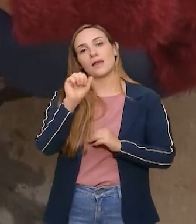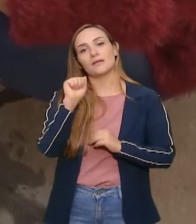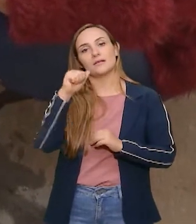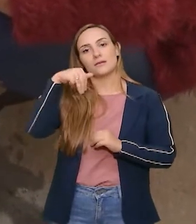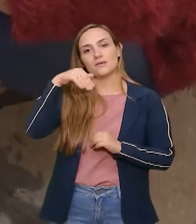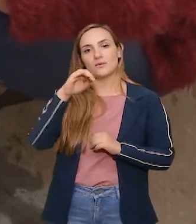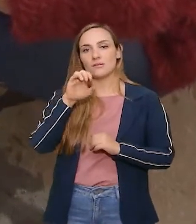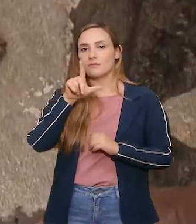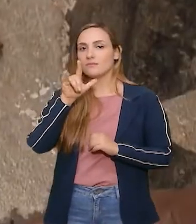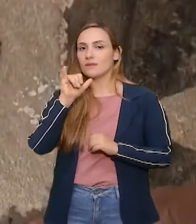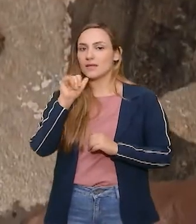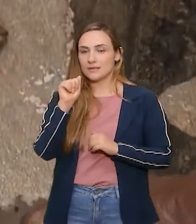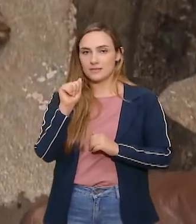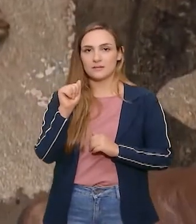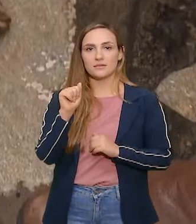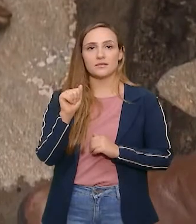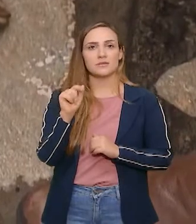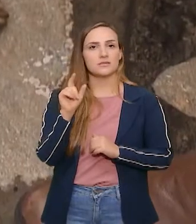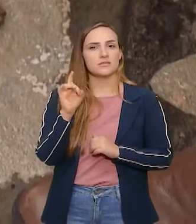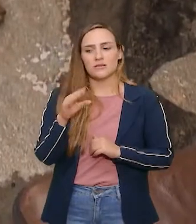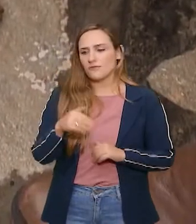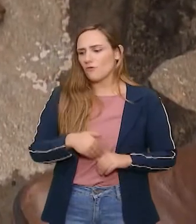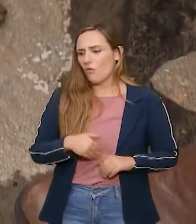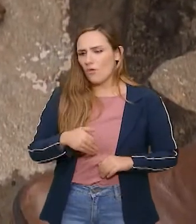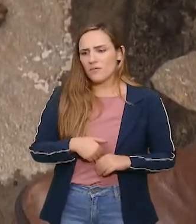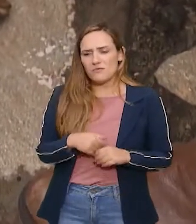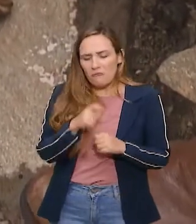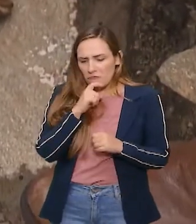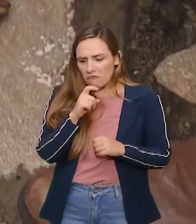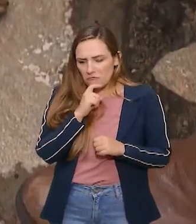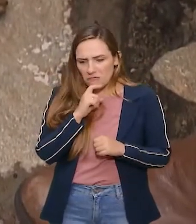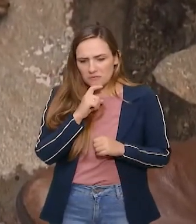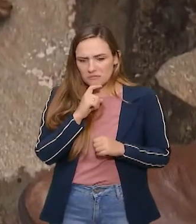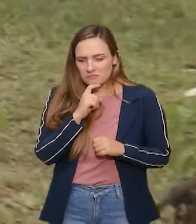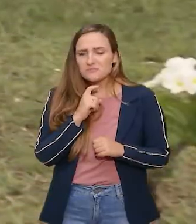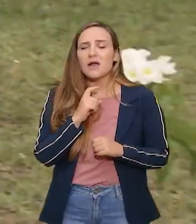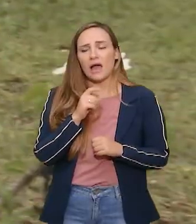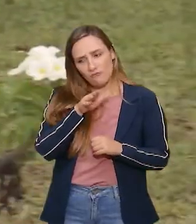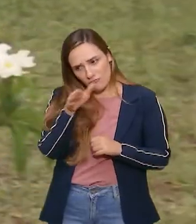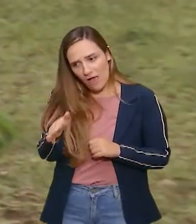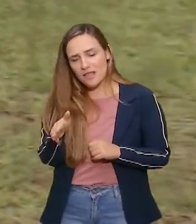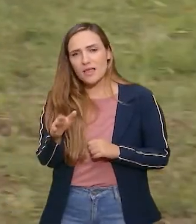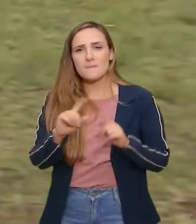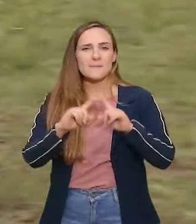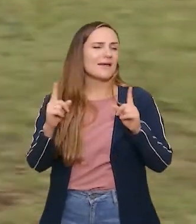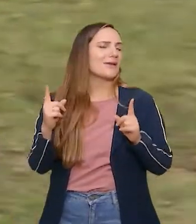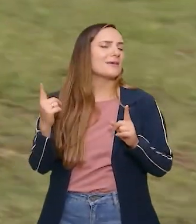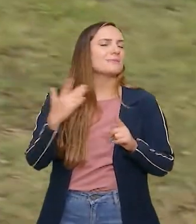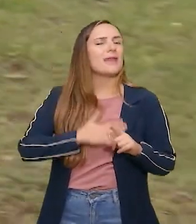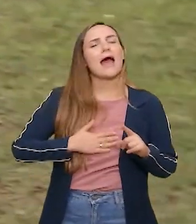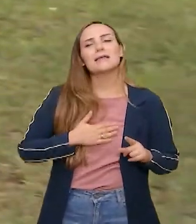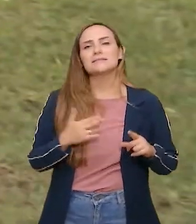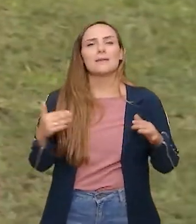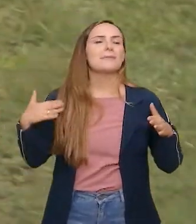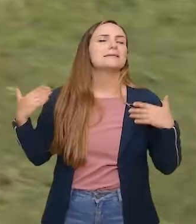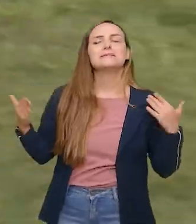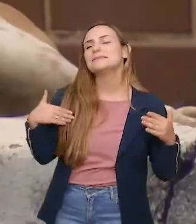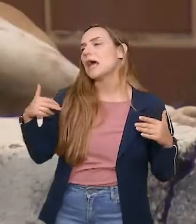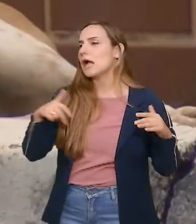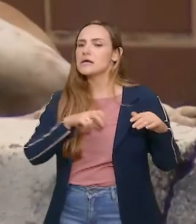só vem pra cá quando sente fome e frio. Porque o que ele gosta mesmo é de sair, passear e